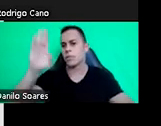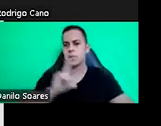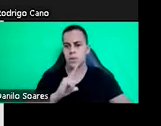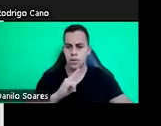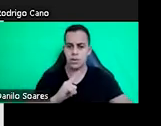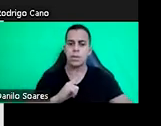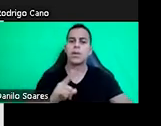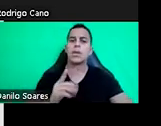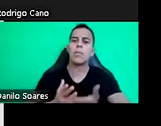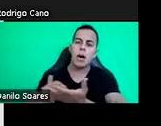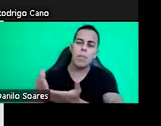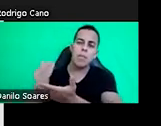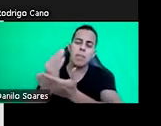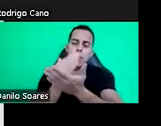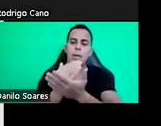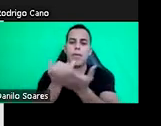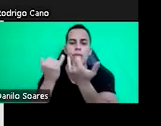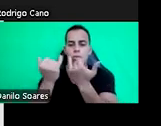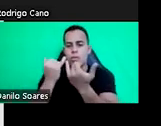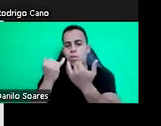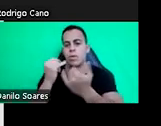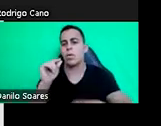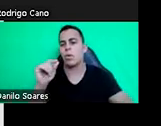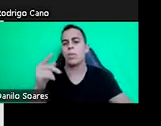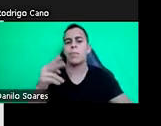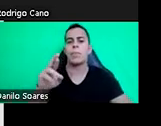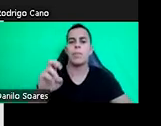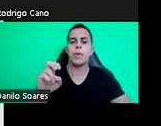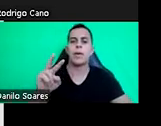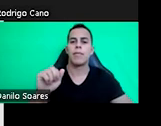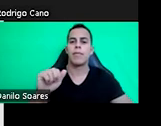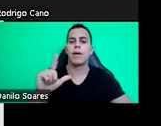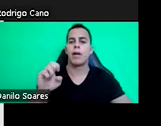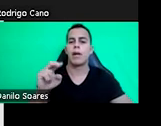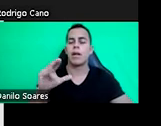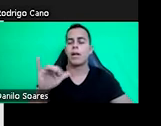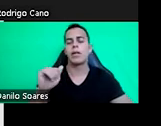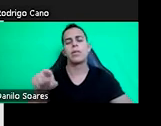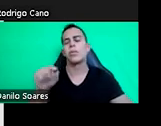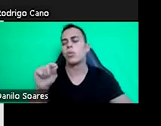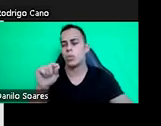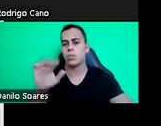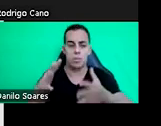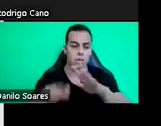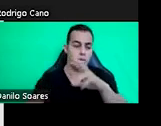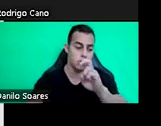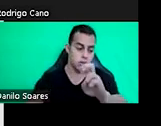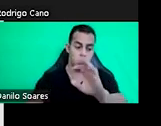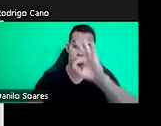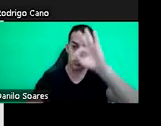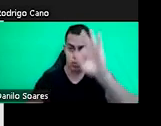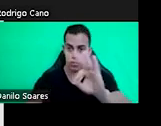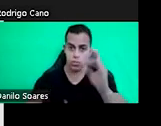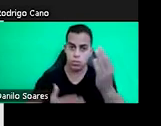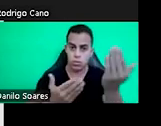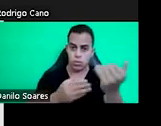dados de meta-análises recentes de prevalência, então é estimado que em torno de 5% dos adolescentes